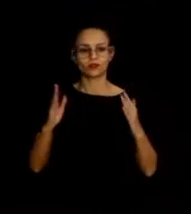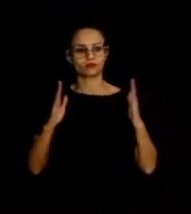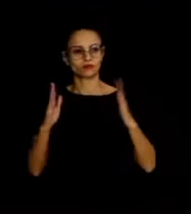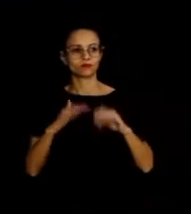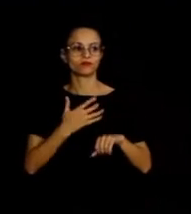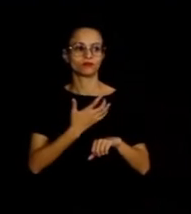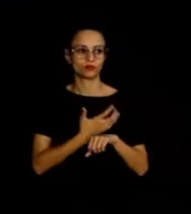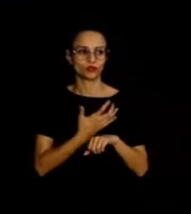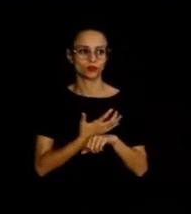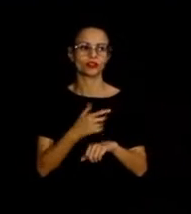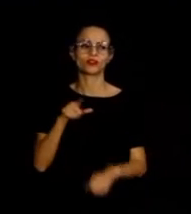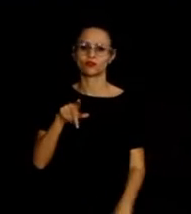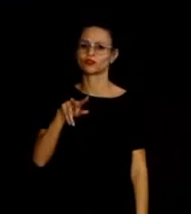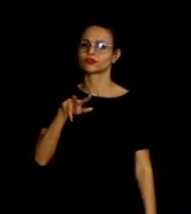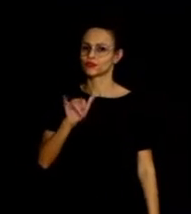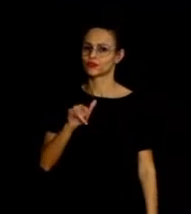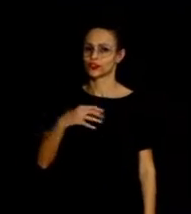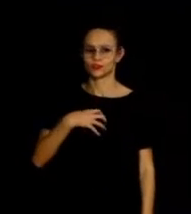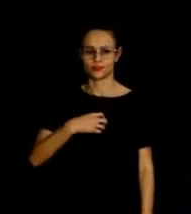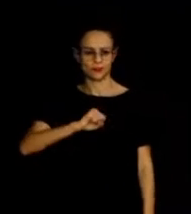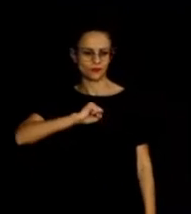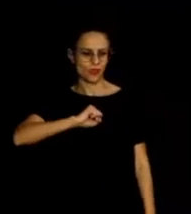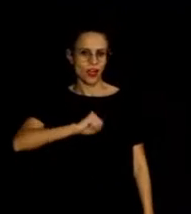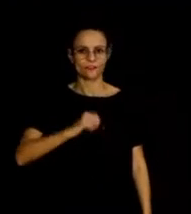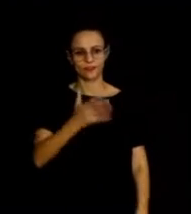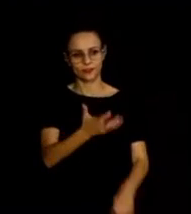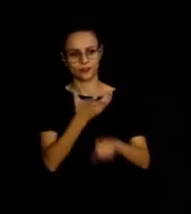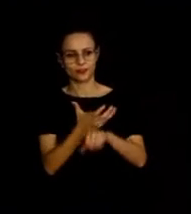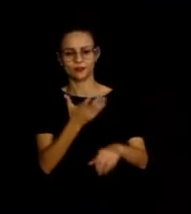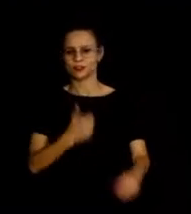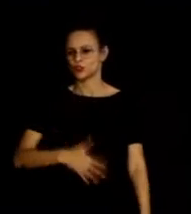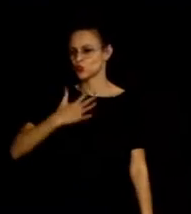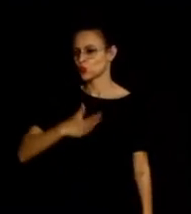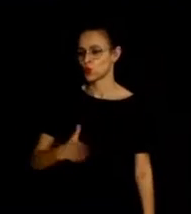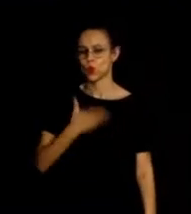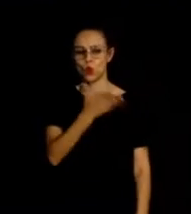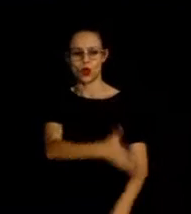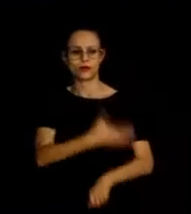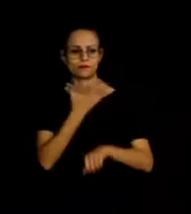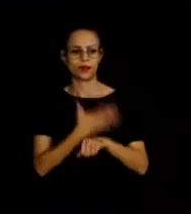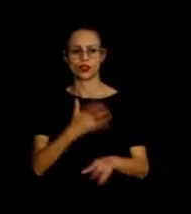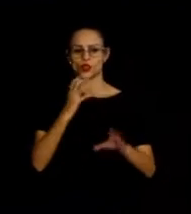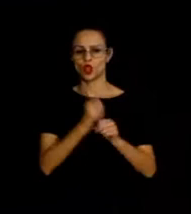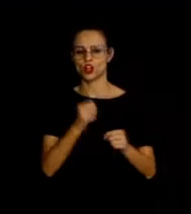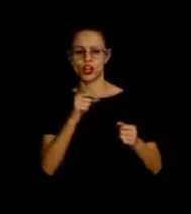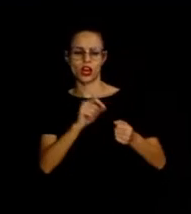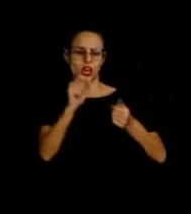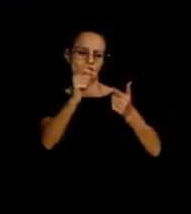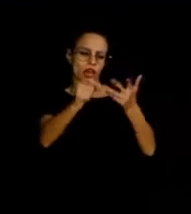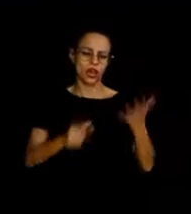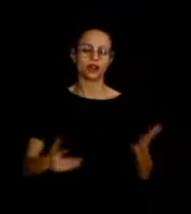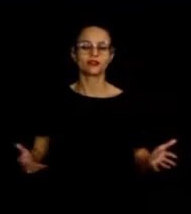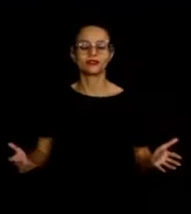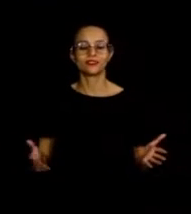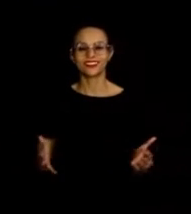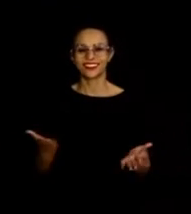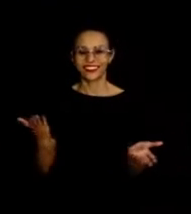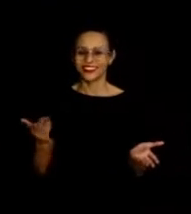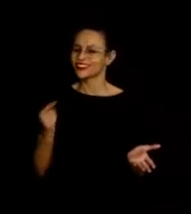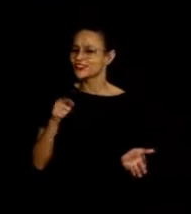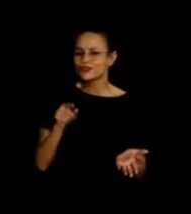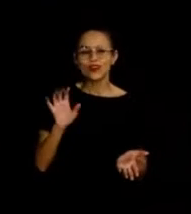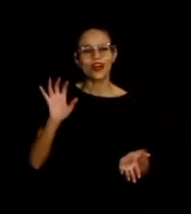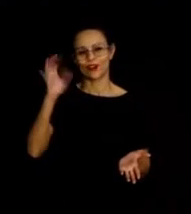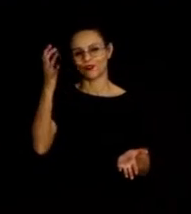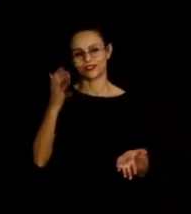disciplina que você vai com raiva da disciplina para não gostei tanto tempo tirei uma nota aqui não sei o que lá não sei o que lá isso sempre